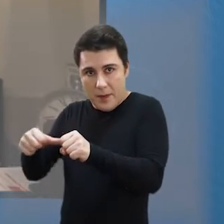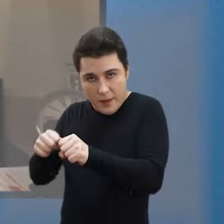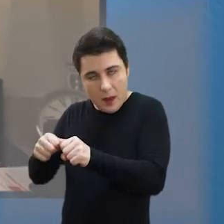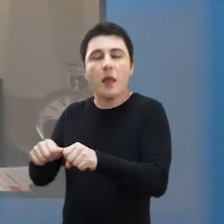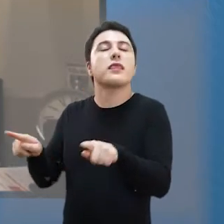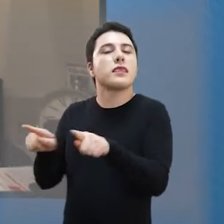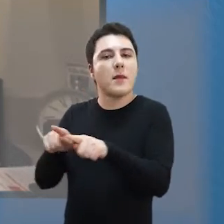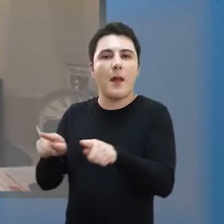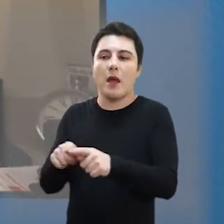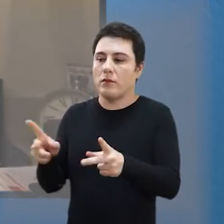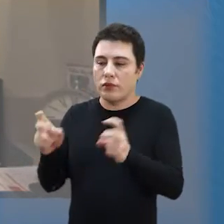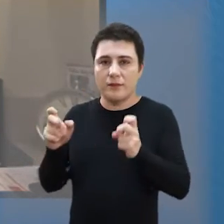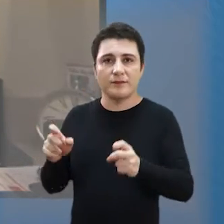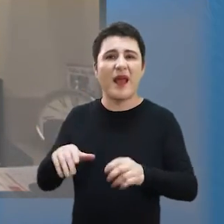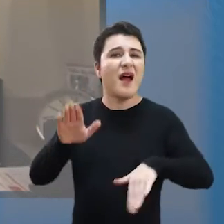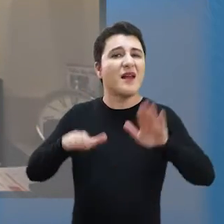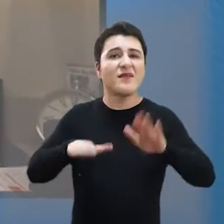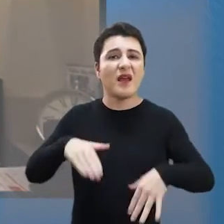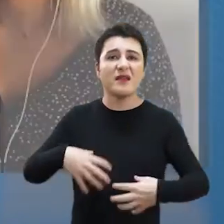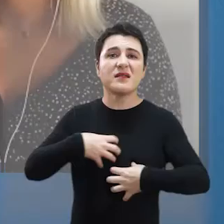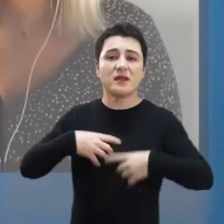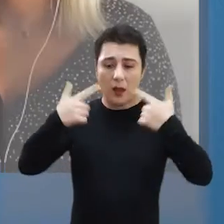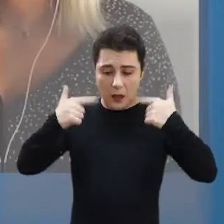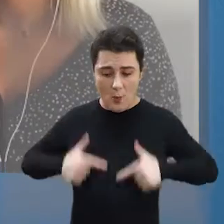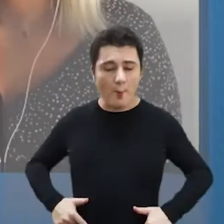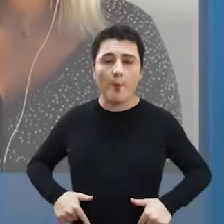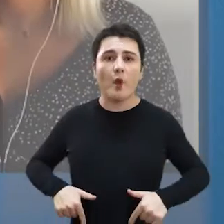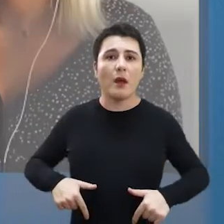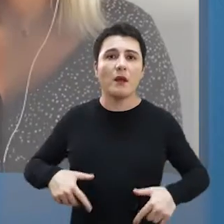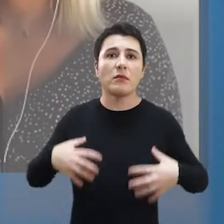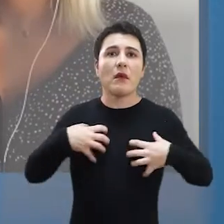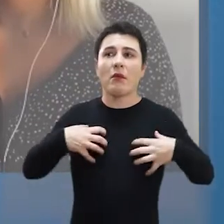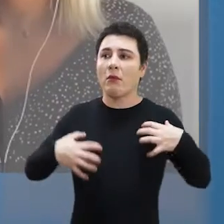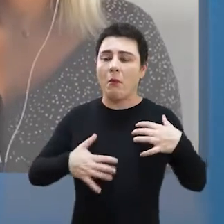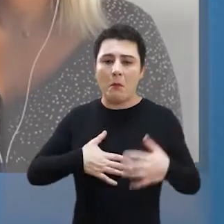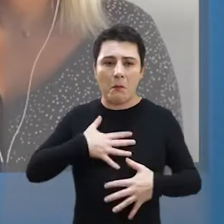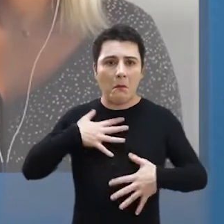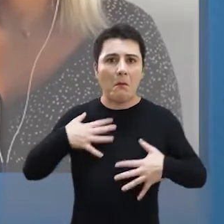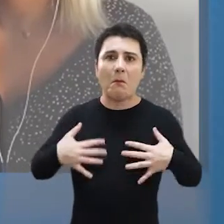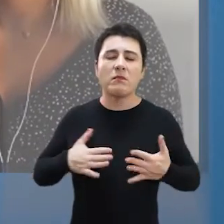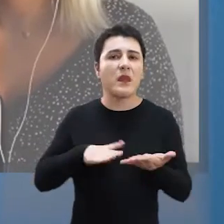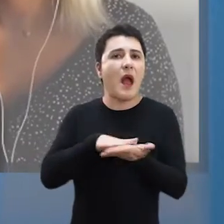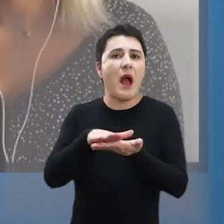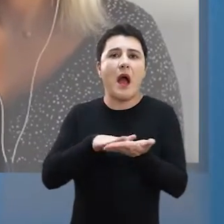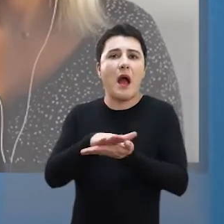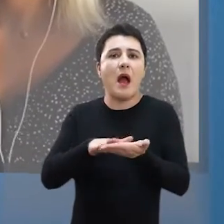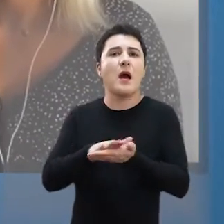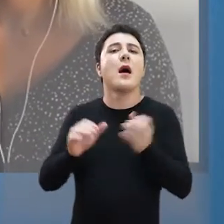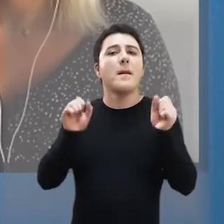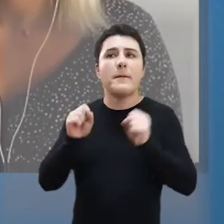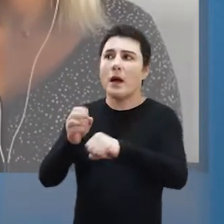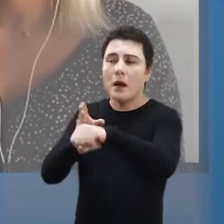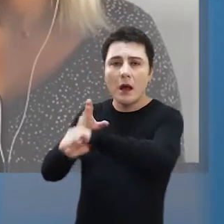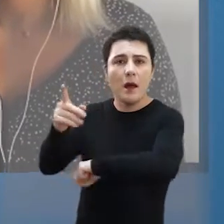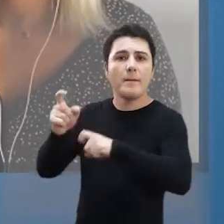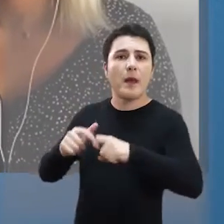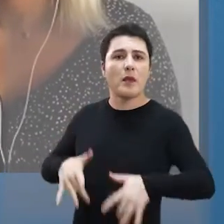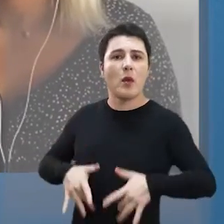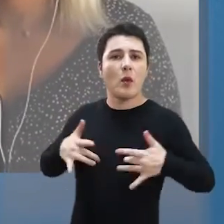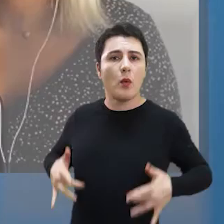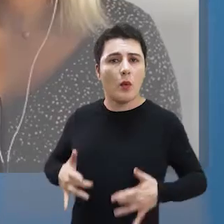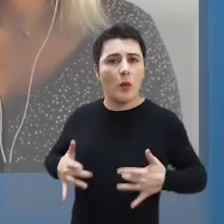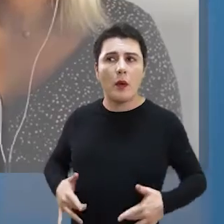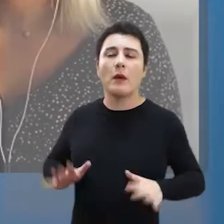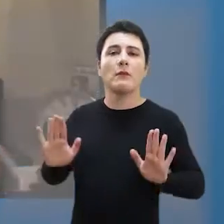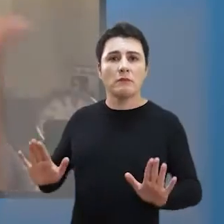de próstata na fase inicial, ele não dá sintoma nenhum. Então, o homem não precisa esperar ter sintomas para procurar o urologista. Ele deve